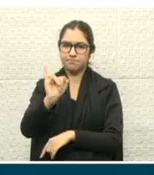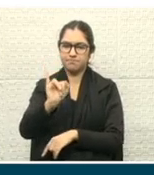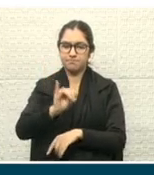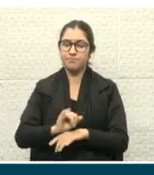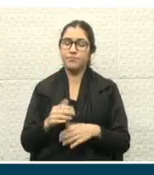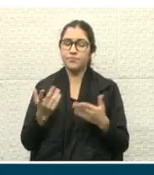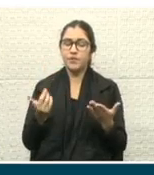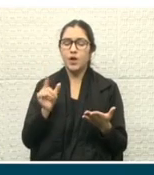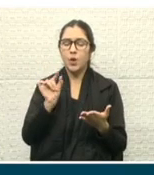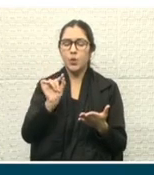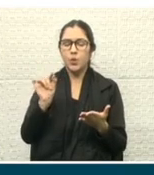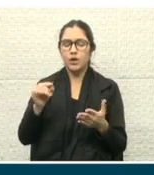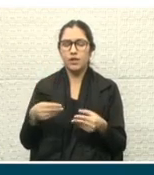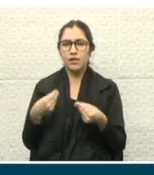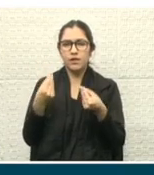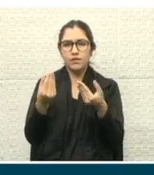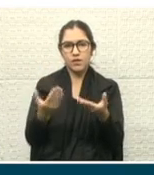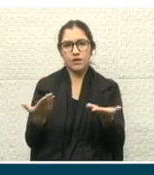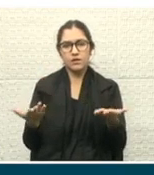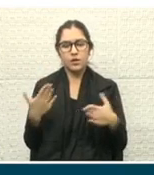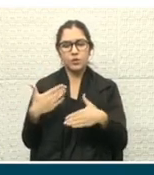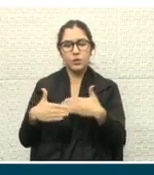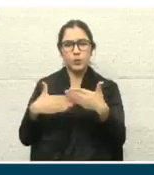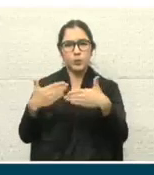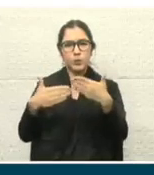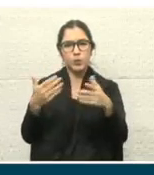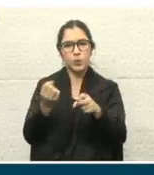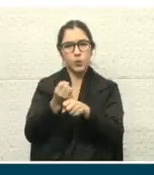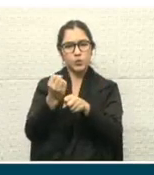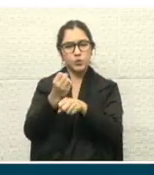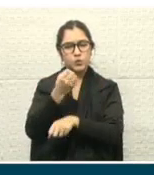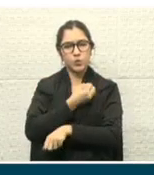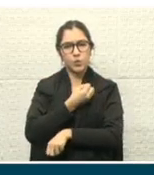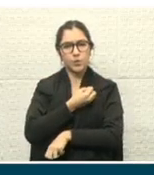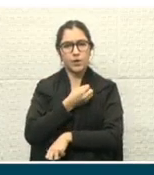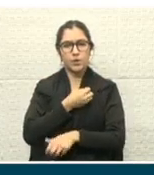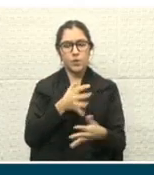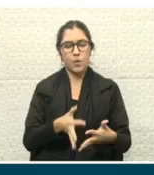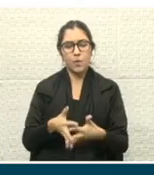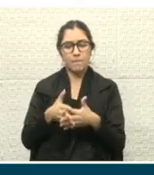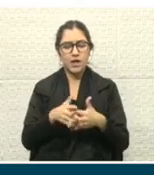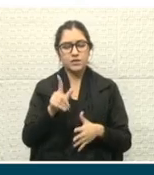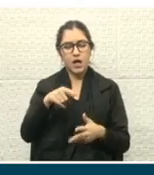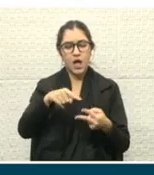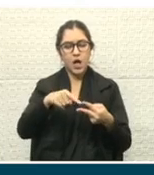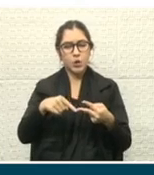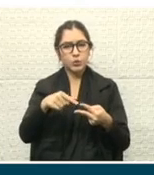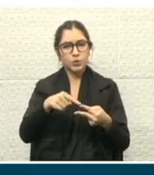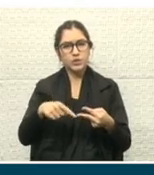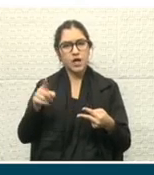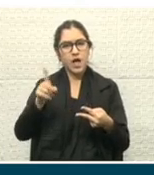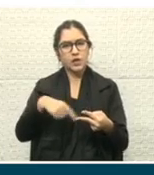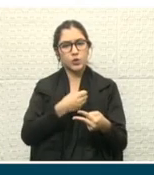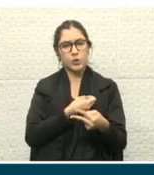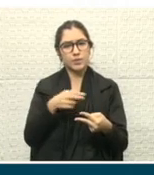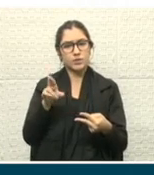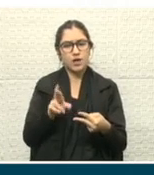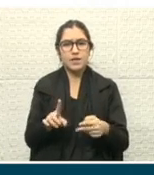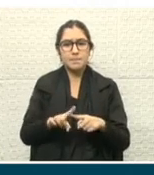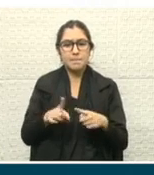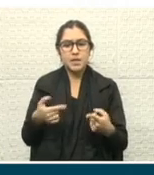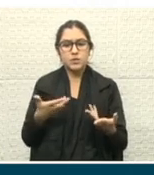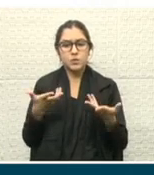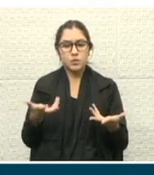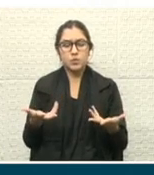E é isso que proporciona a construção do número complexo. As duas partes são números reais, mas quando